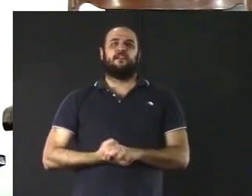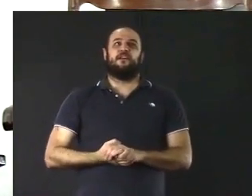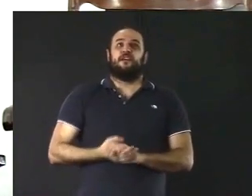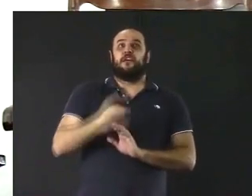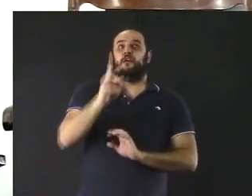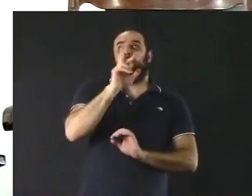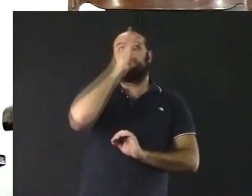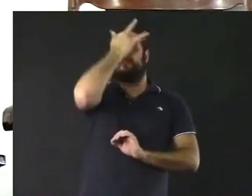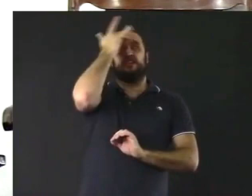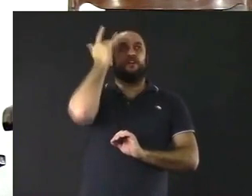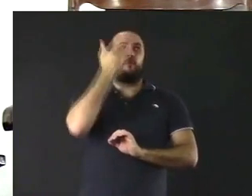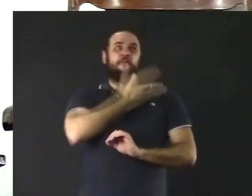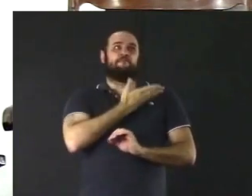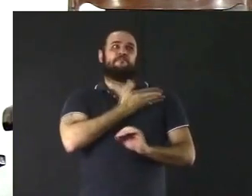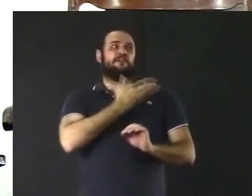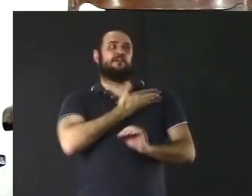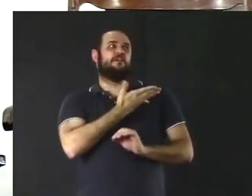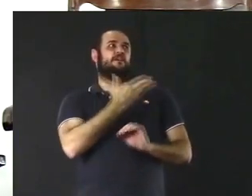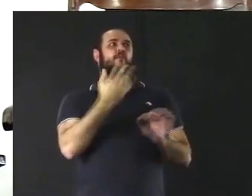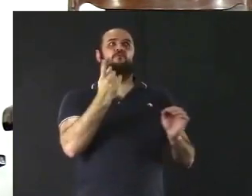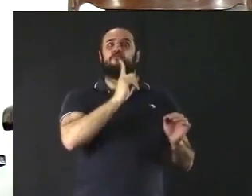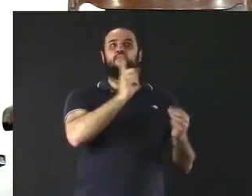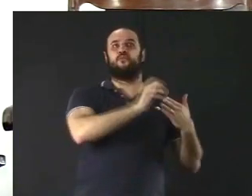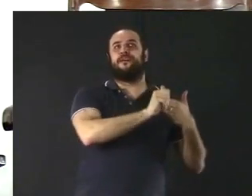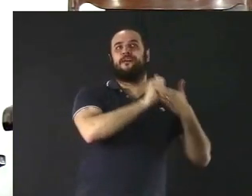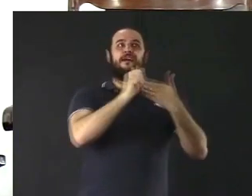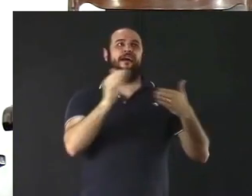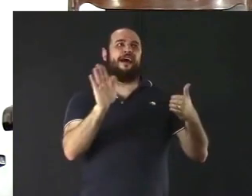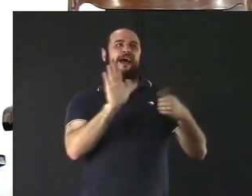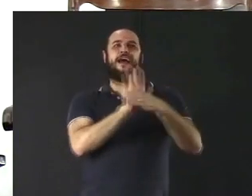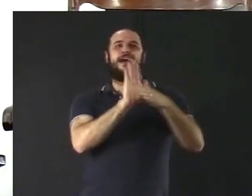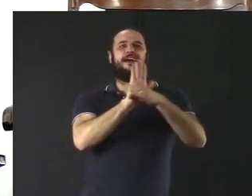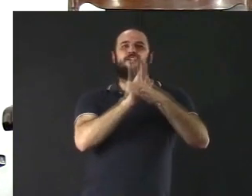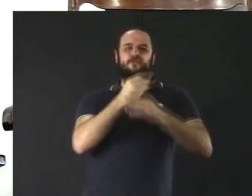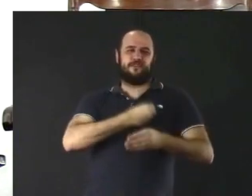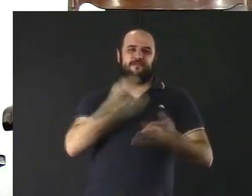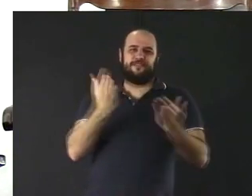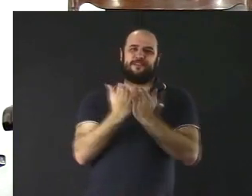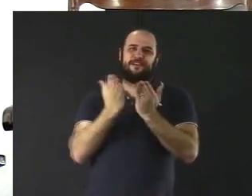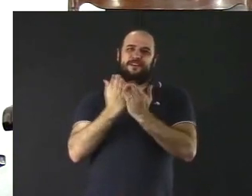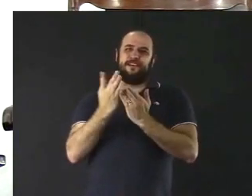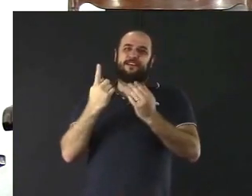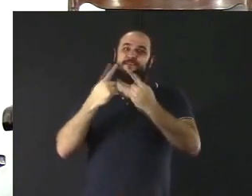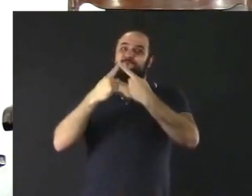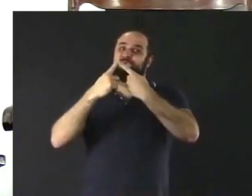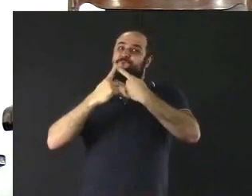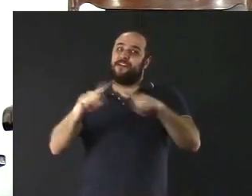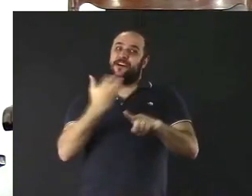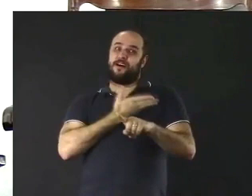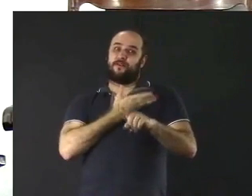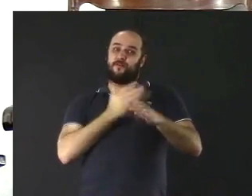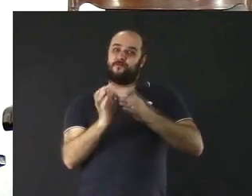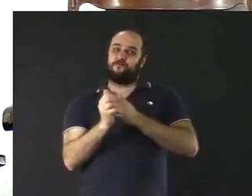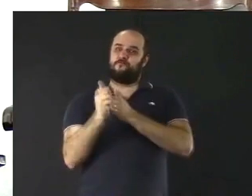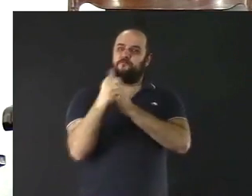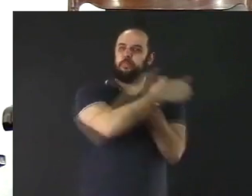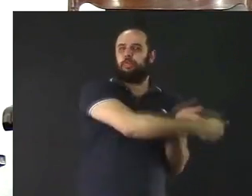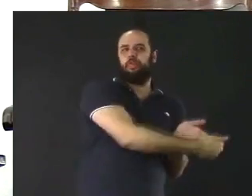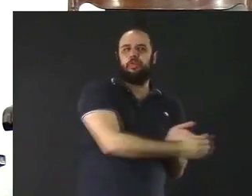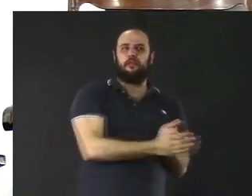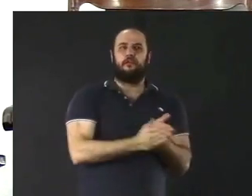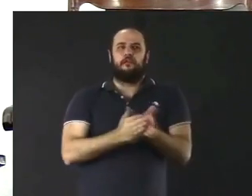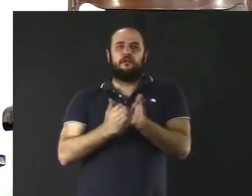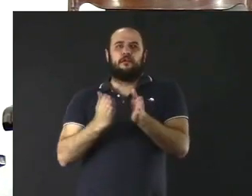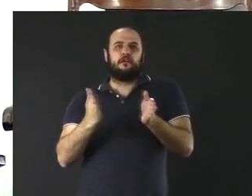somando com a minha vida cristã, me levando para mais perto de Deus. Pelo contrário, tem me chamado para ir em locais e